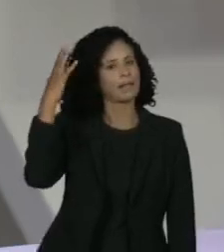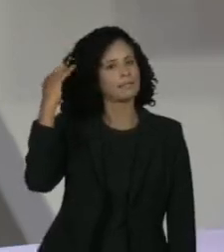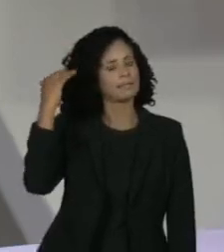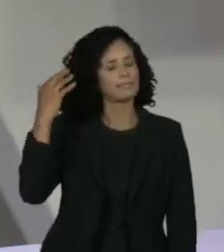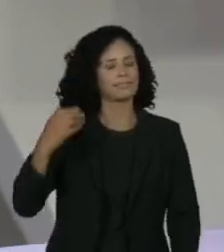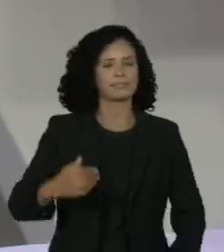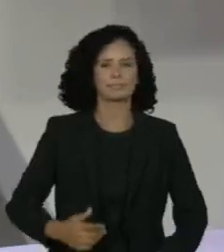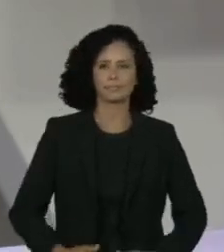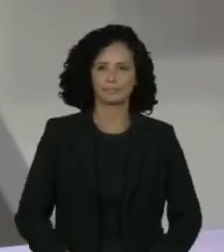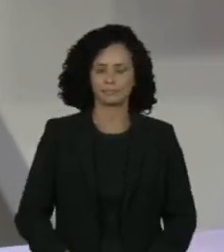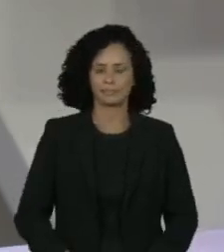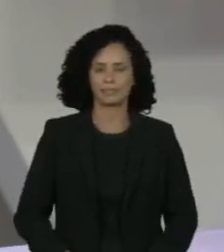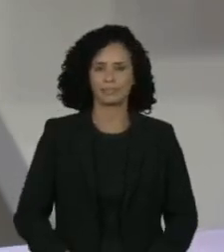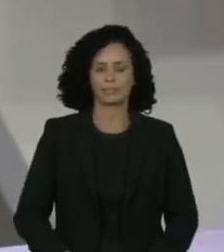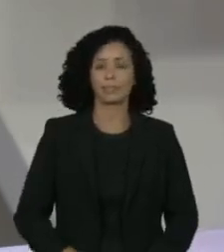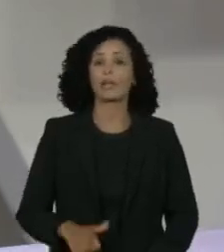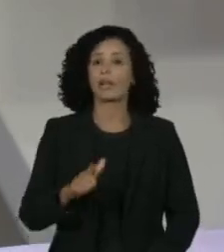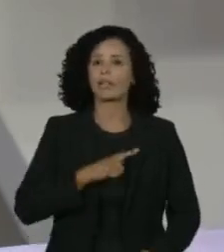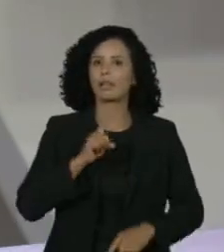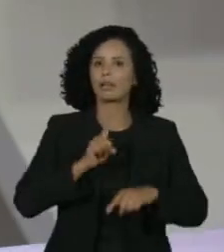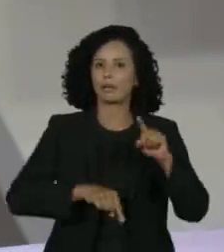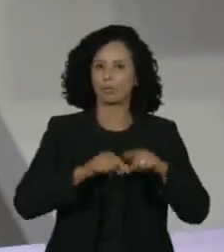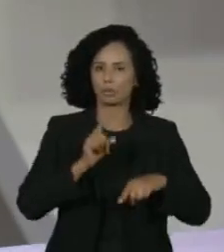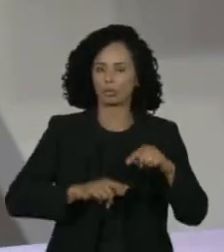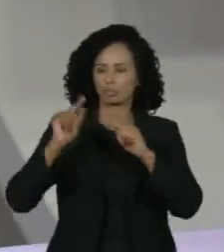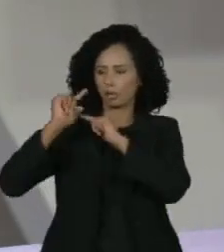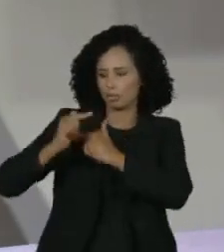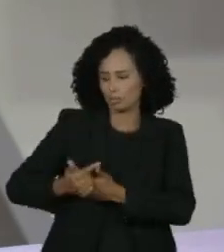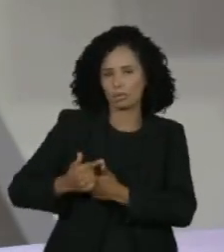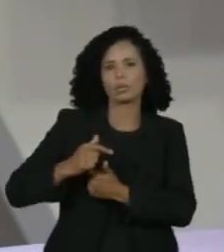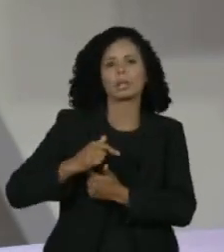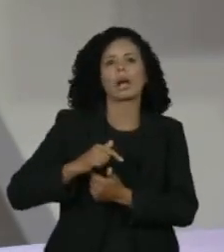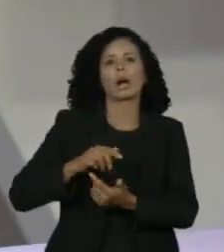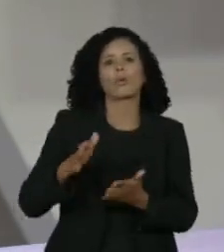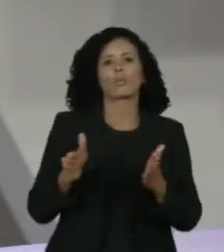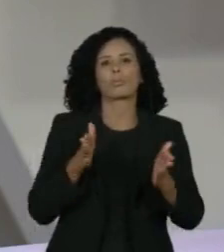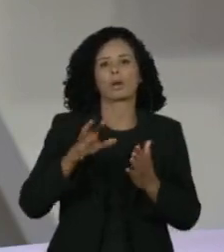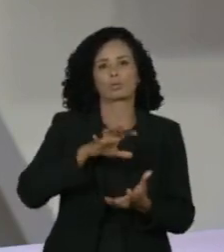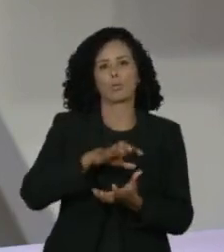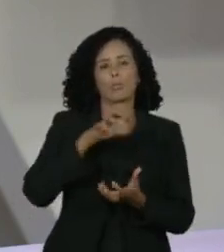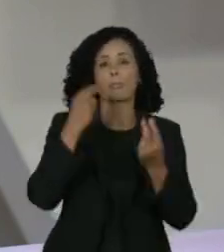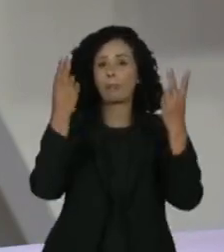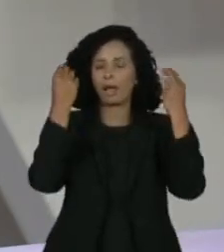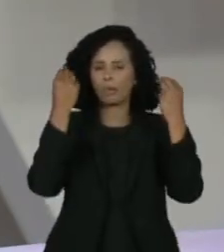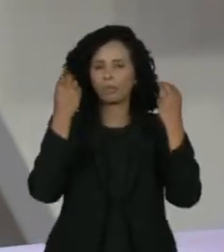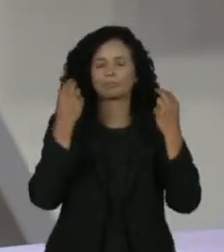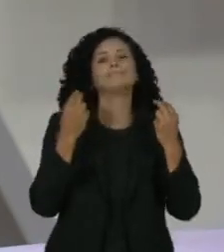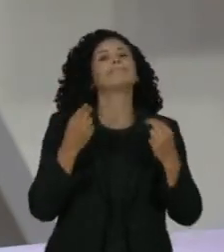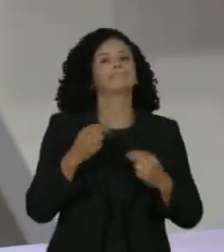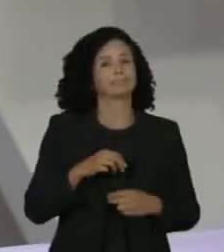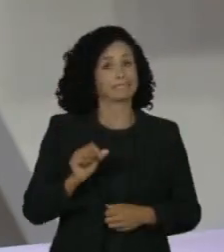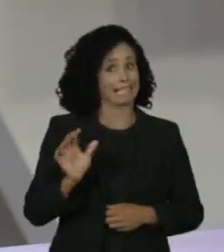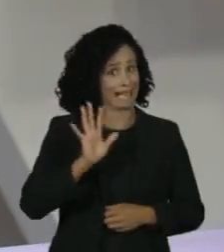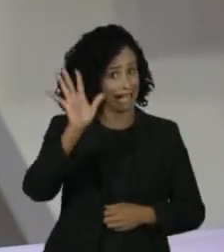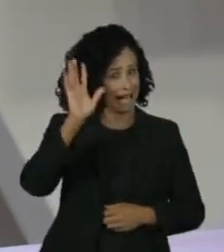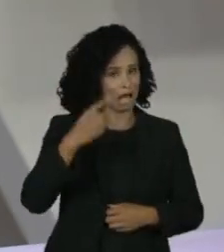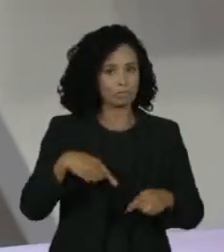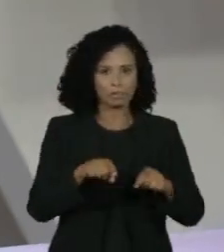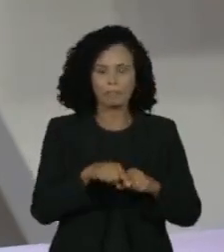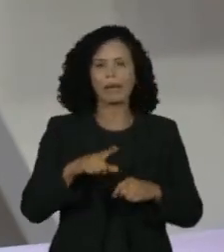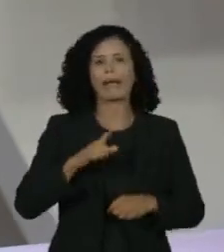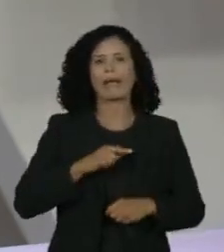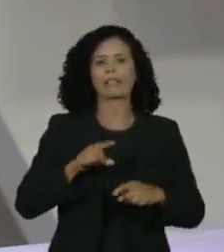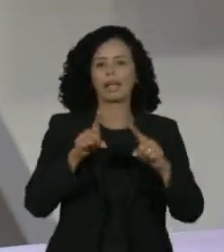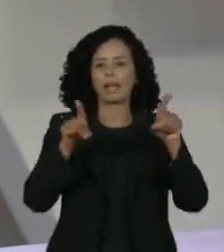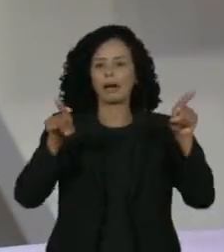Alguns produtos tradicionais da Páscoa subiram mais do que a inflação este ano. Um deles é o bacalhau, que não se beneficiou com a queda do